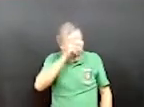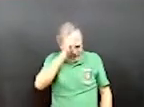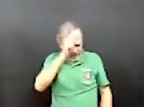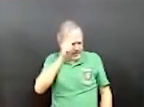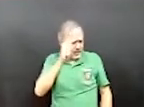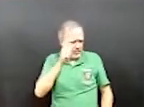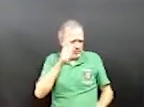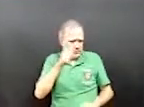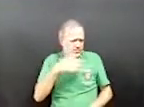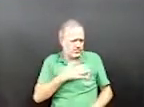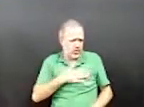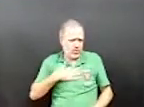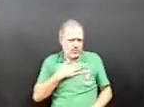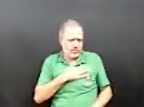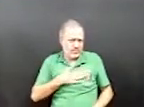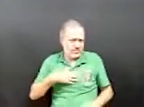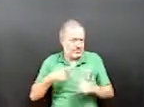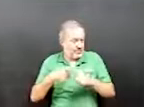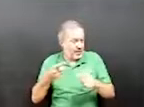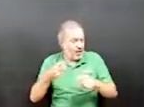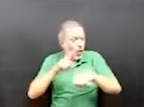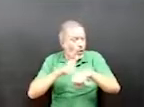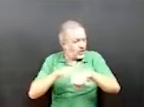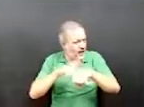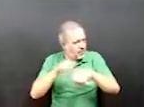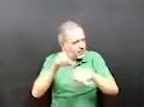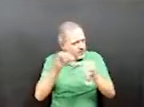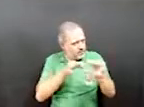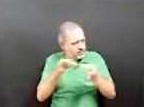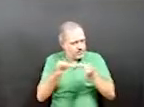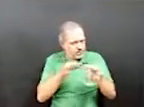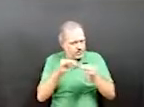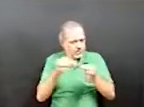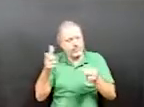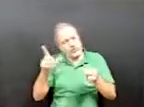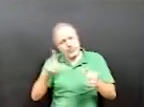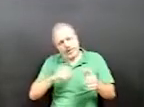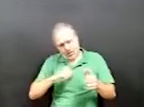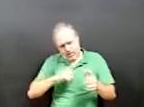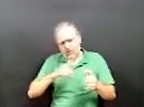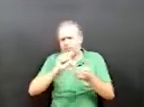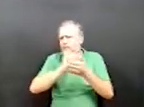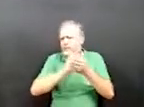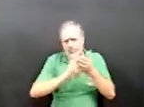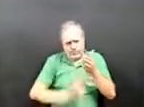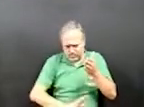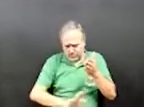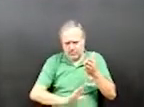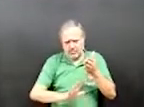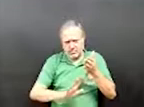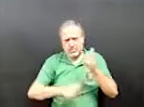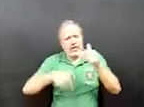aí o tempo é relativo, a dedicação que conta. Então, obviamente que eu tinha todas as minhas tarefas,